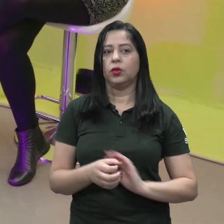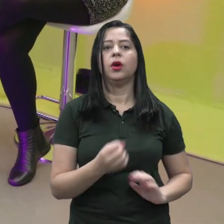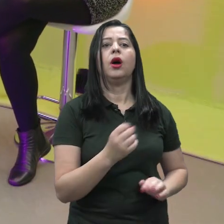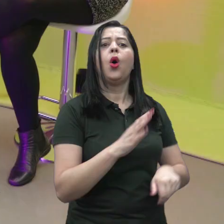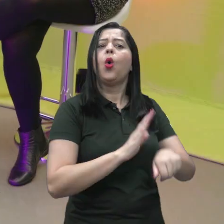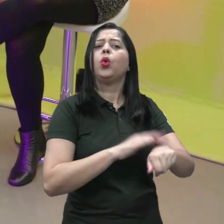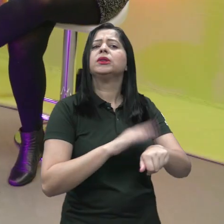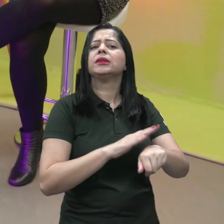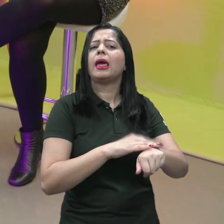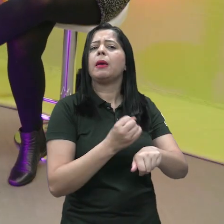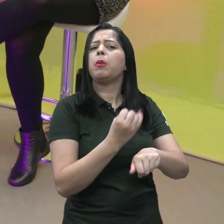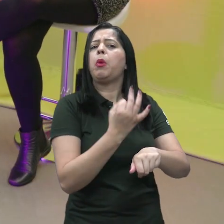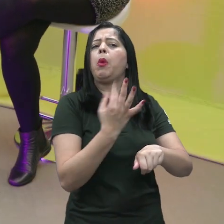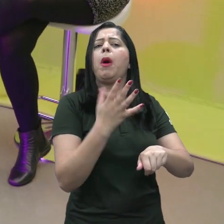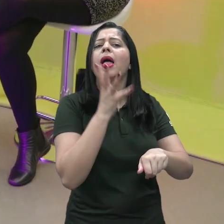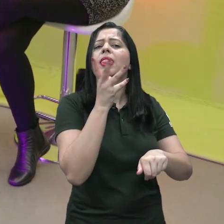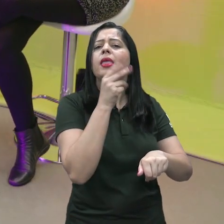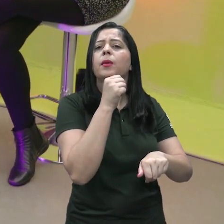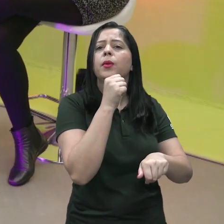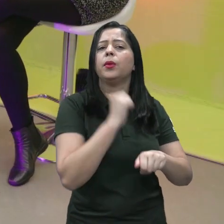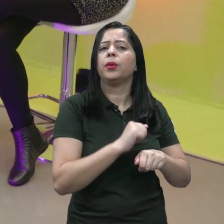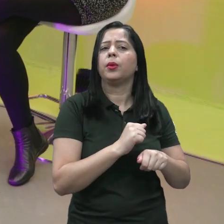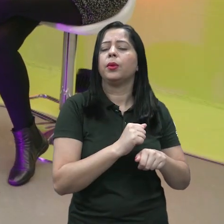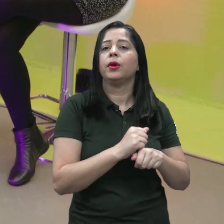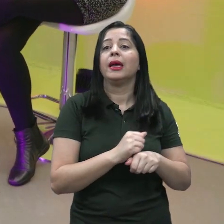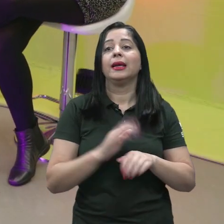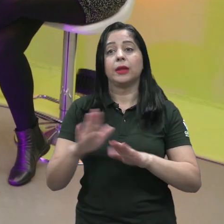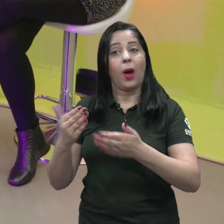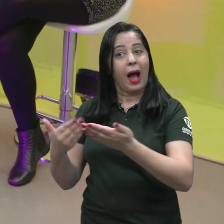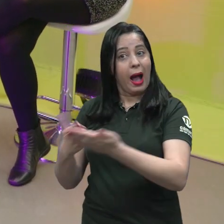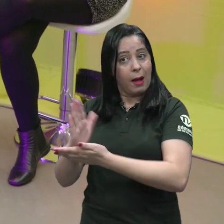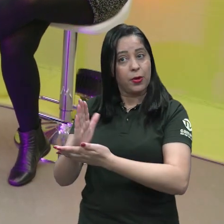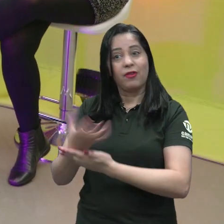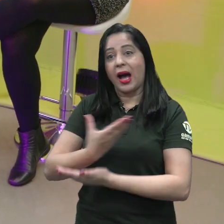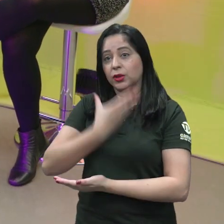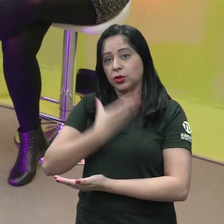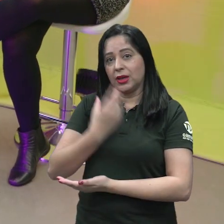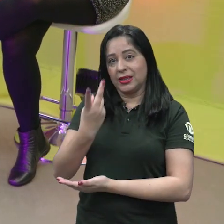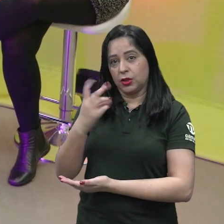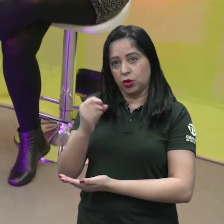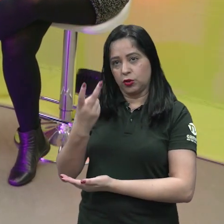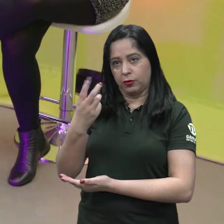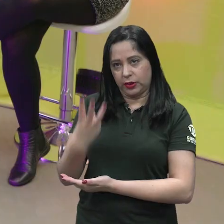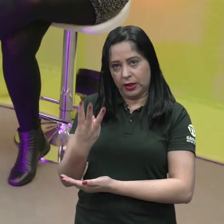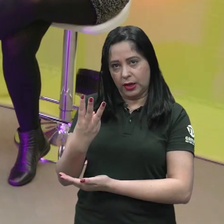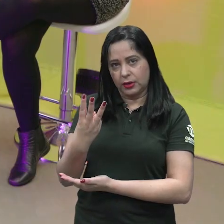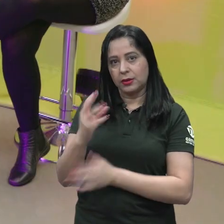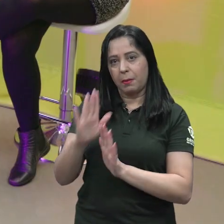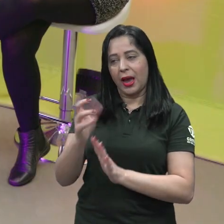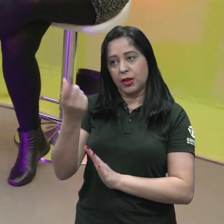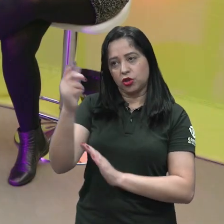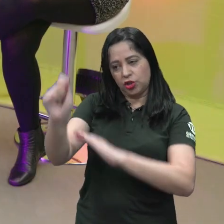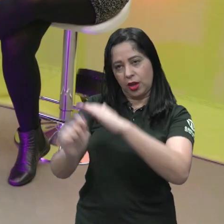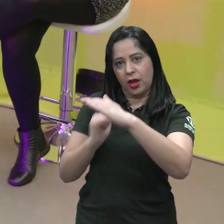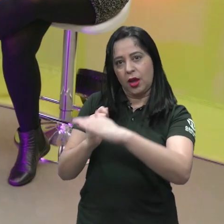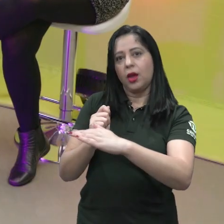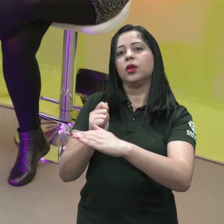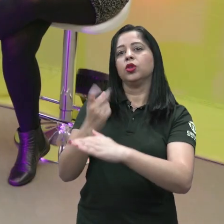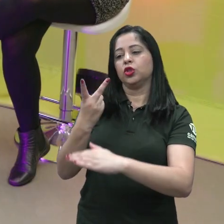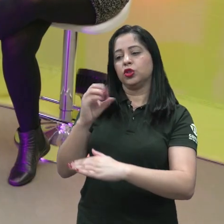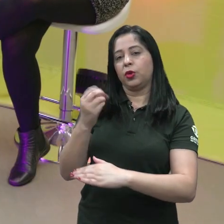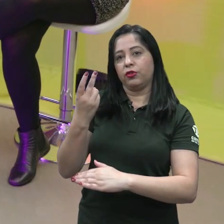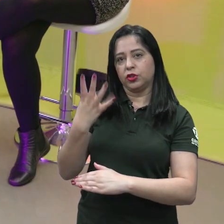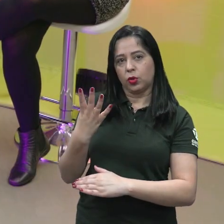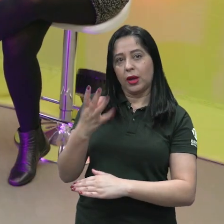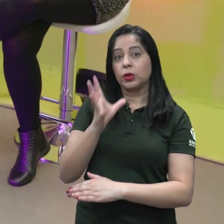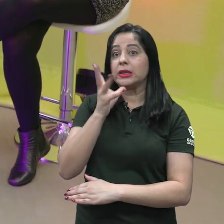projeto? Esse projeto ele foi aprovado em dezembro de 2023 e ele rodou 2024. Né? Então foram 10